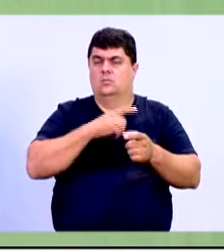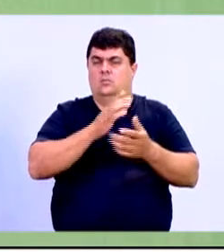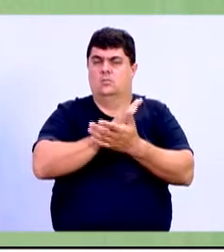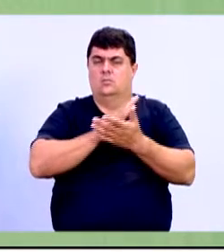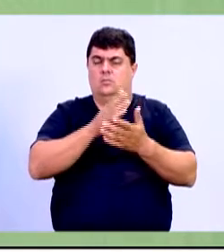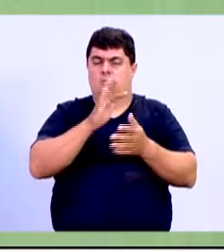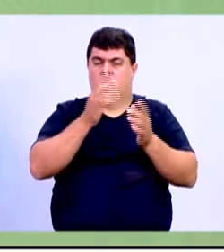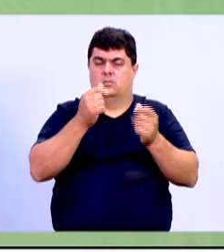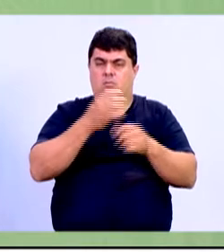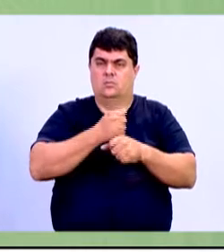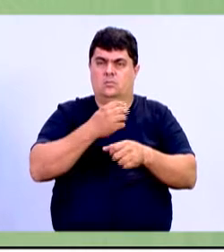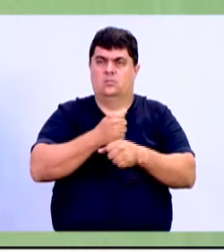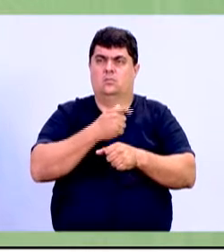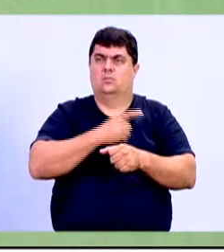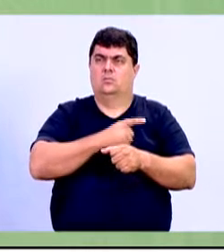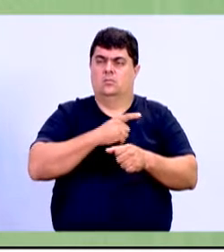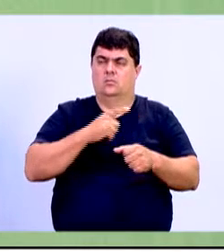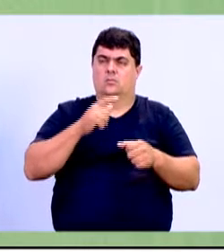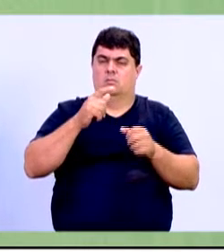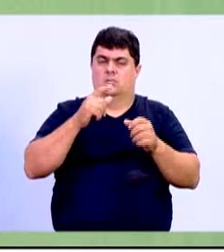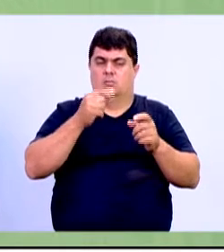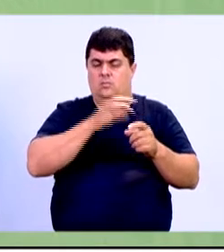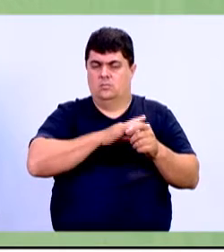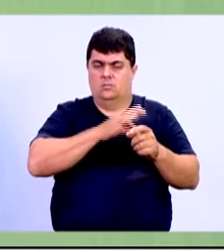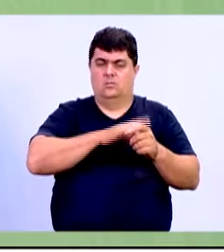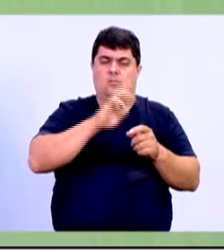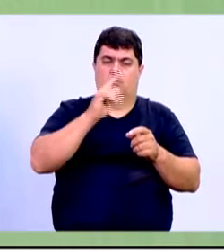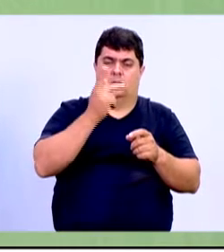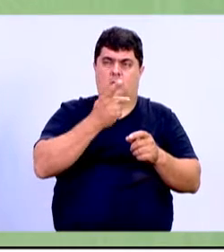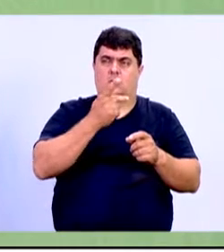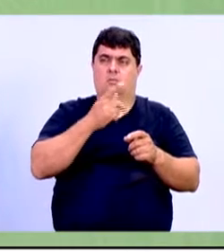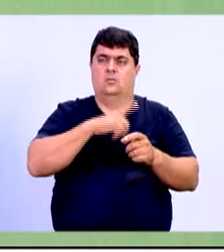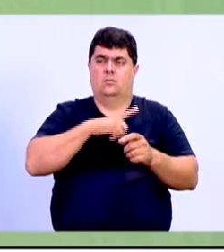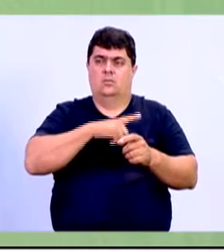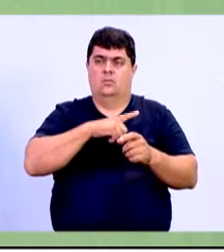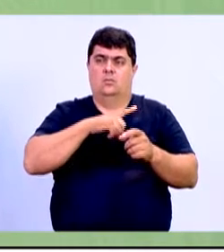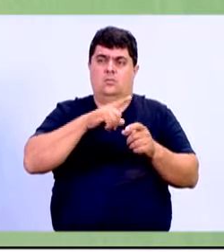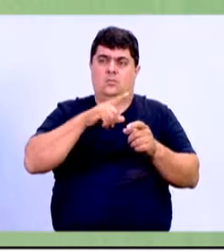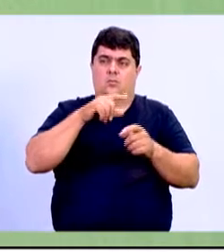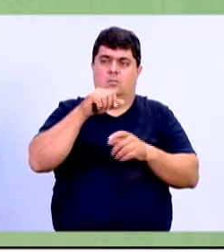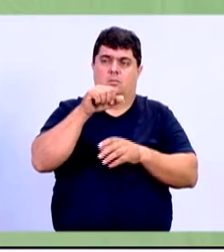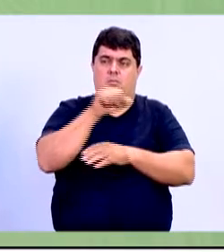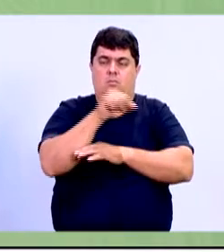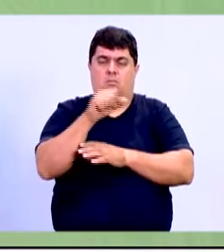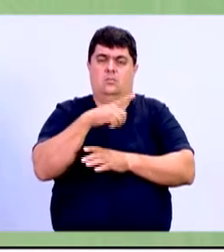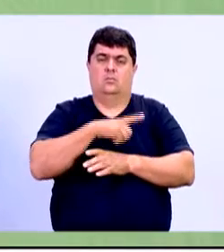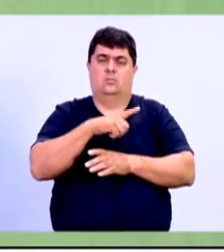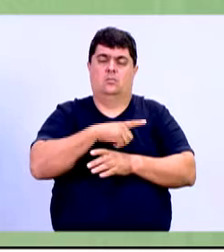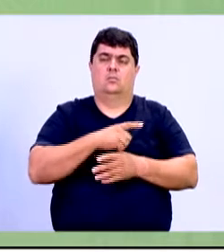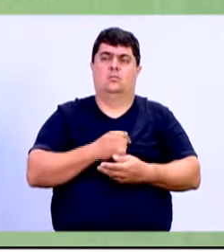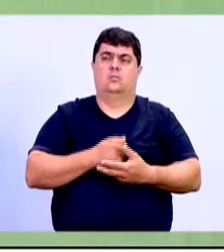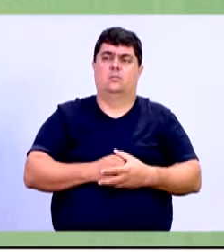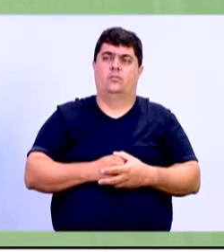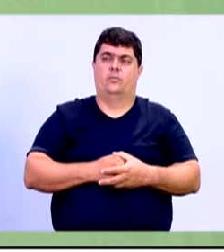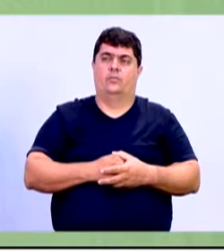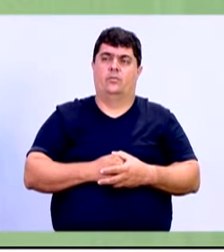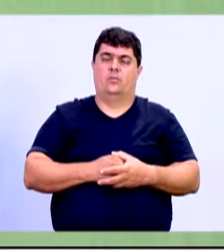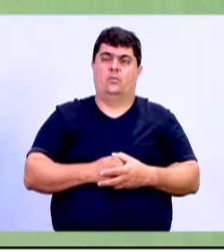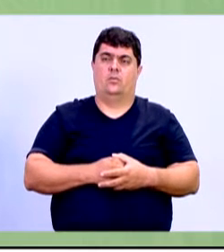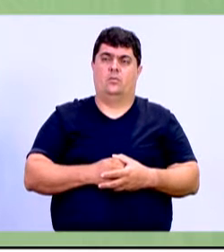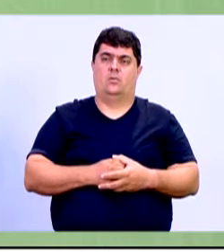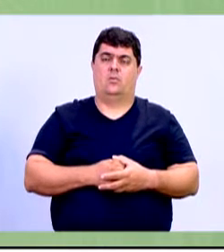contabilidade, o financeiro, compras, contratos, folha de pagamento, recursos humanos, patrimônio, almoxarifado, veículos, isso tudo dentro do